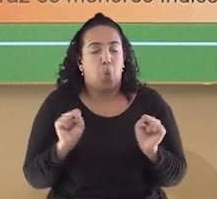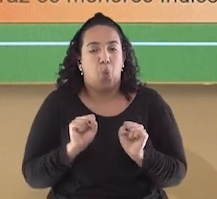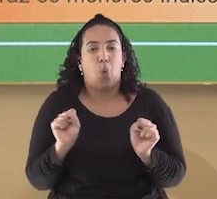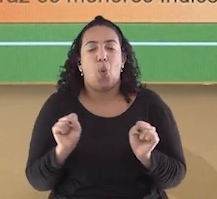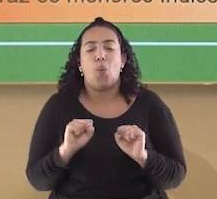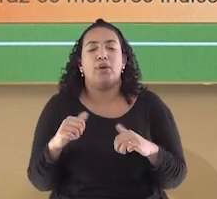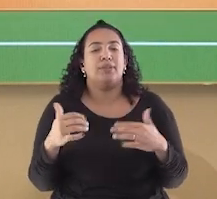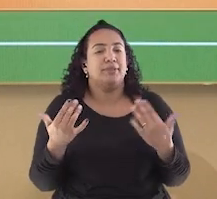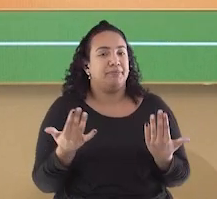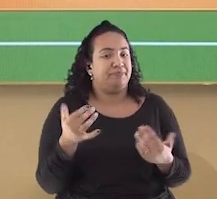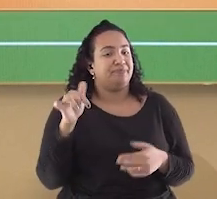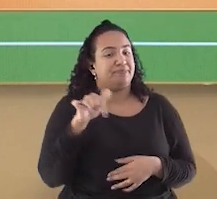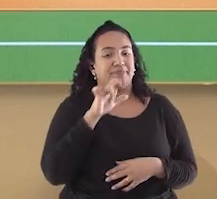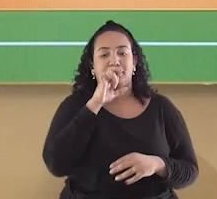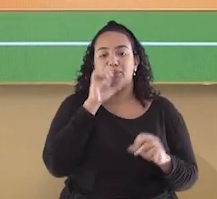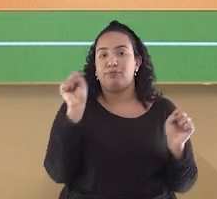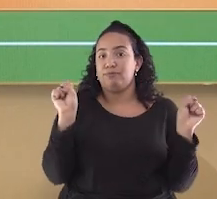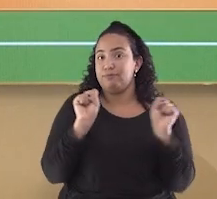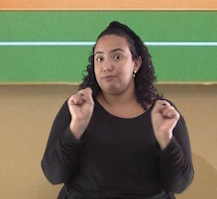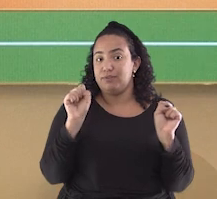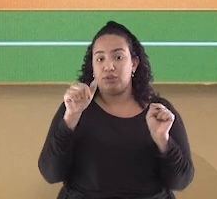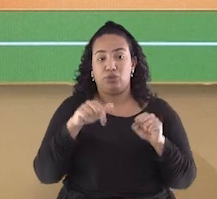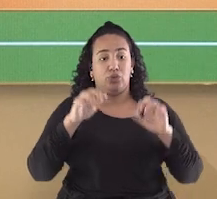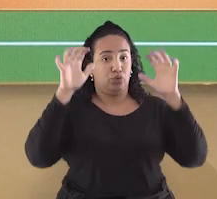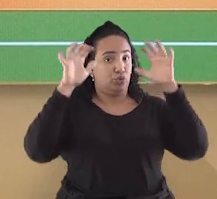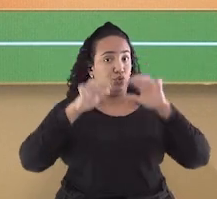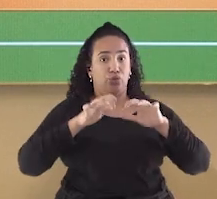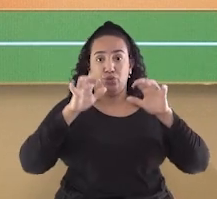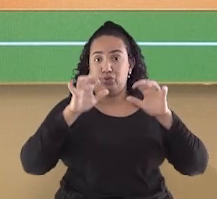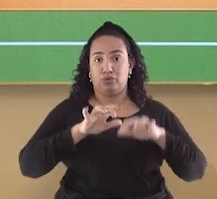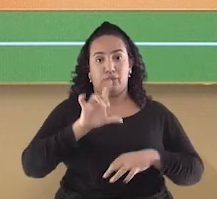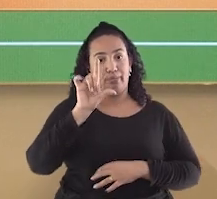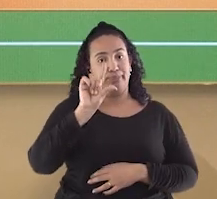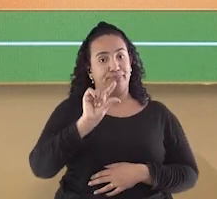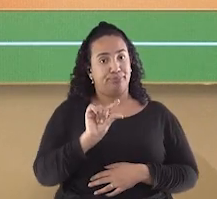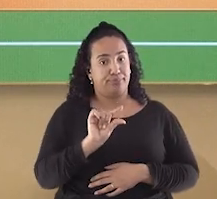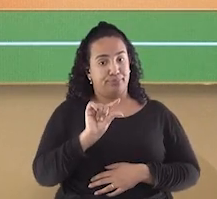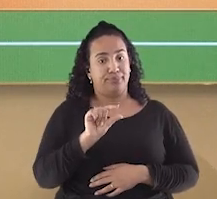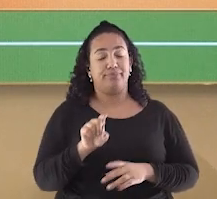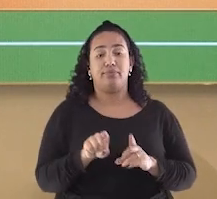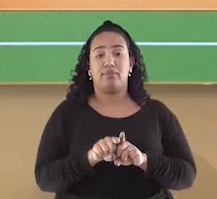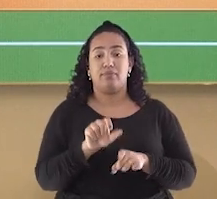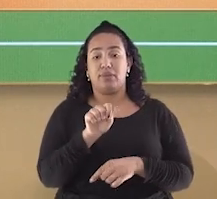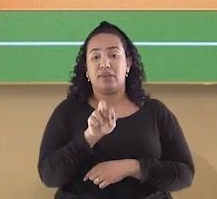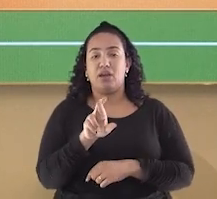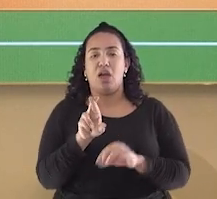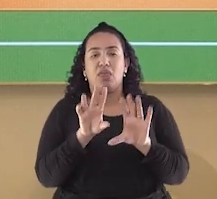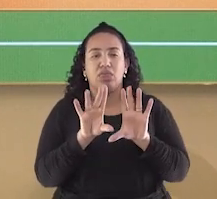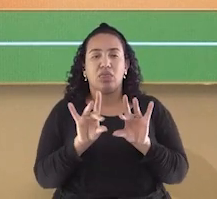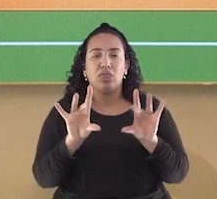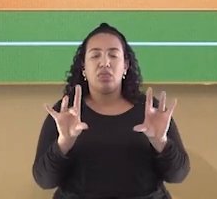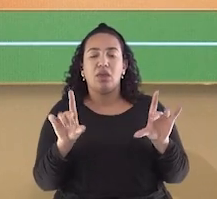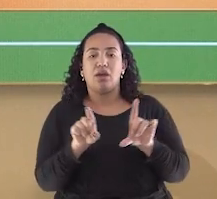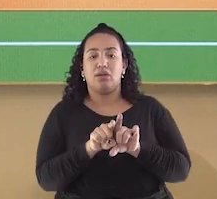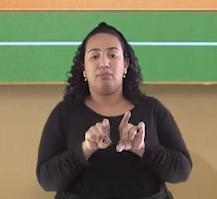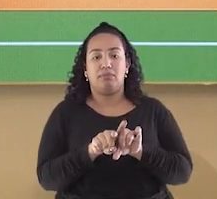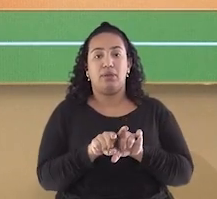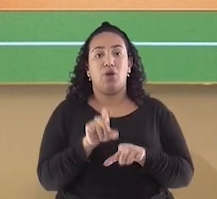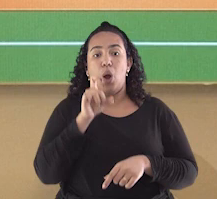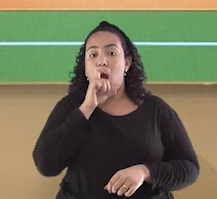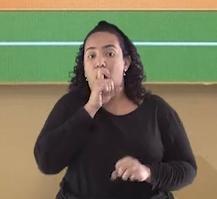frias. Por isso, assim como no verão, a atenção precisa ser voltada para a saúde, mas por outras